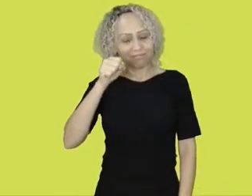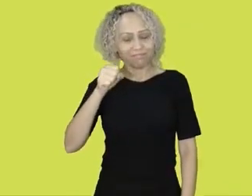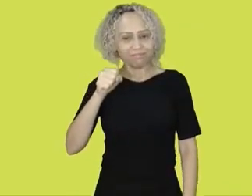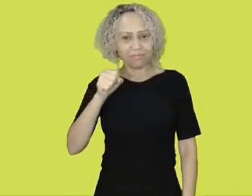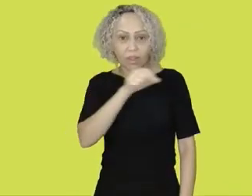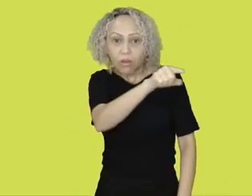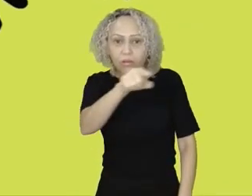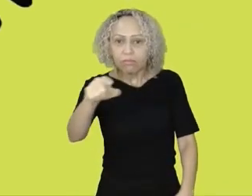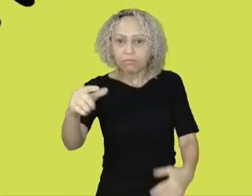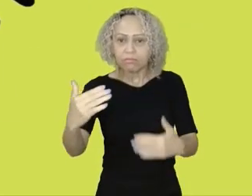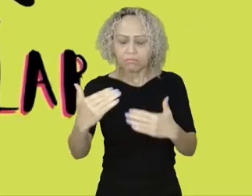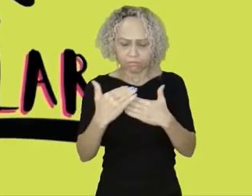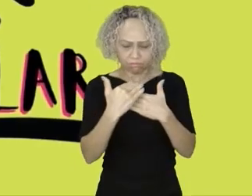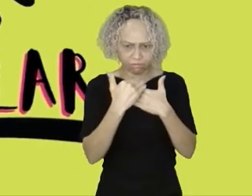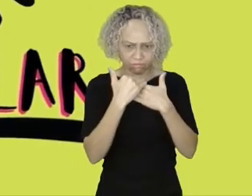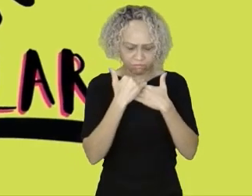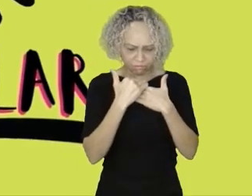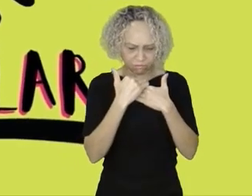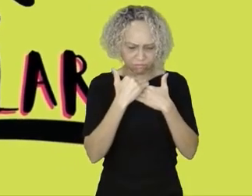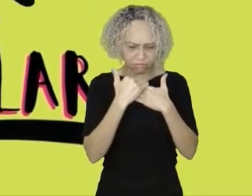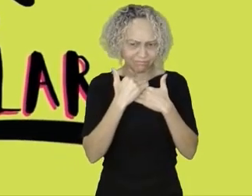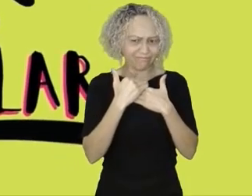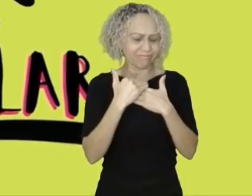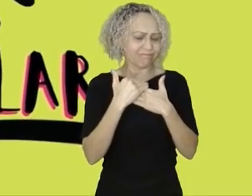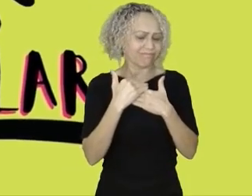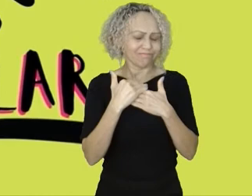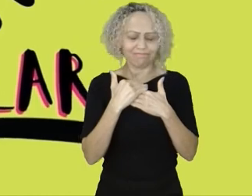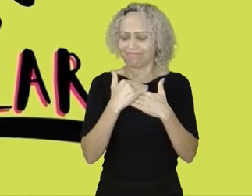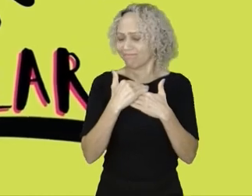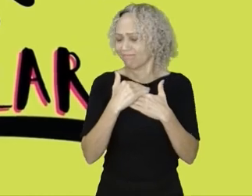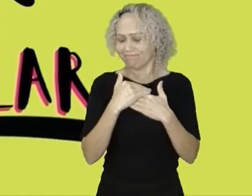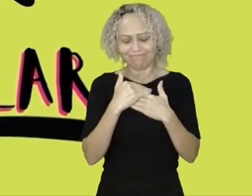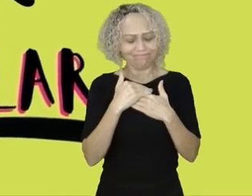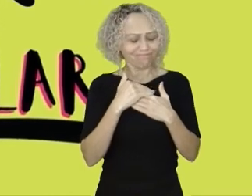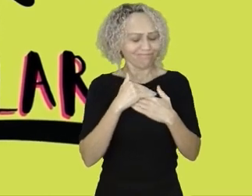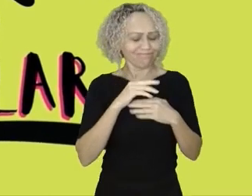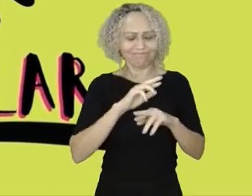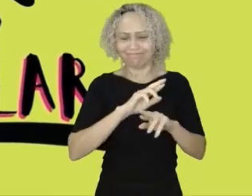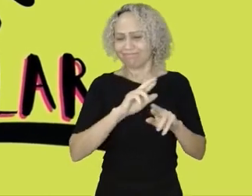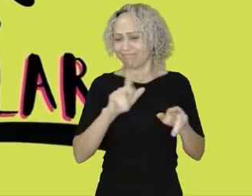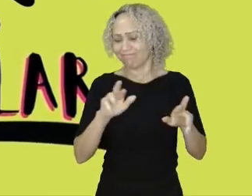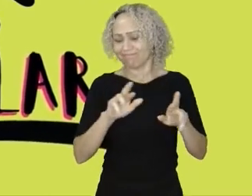Não vão mais conseguir me anular, me calar.